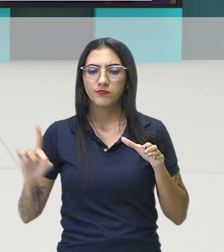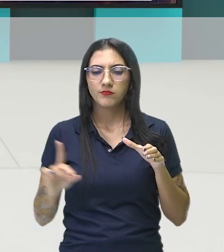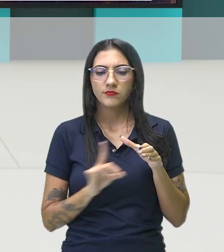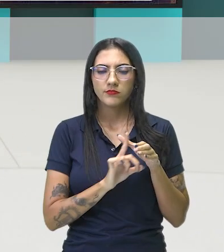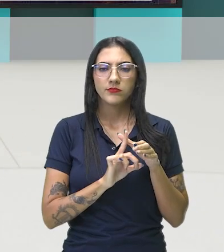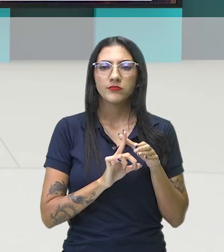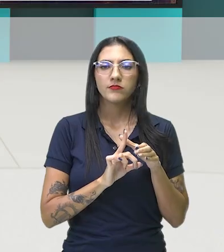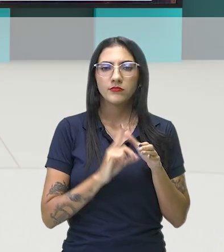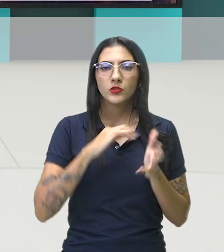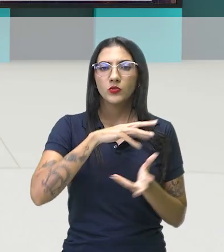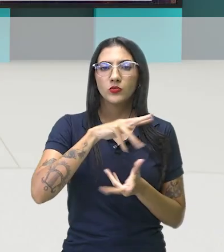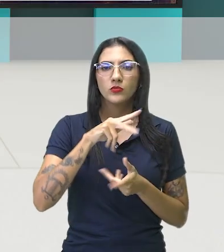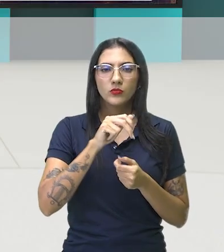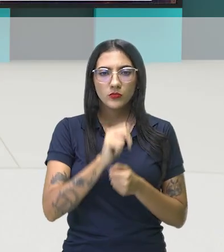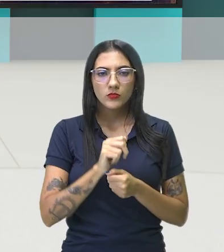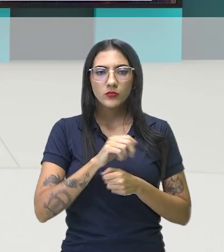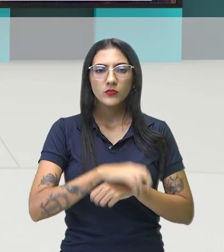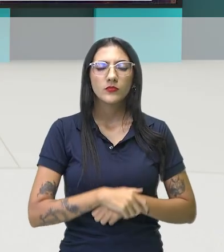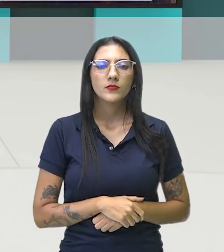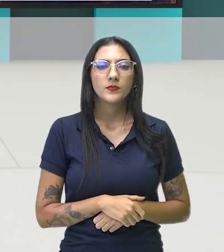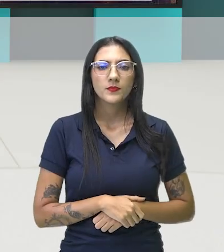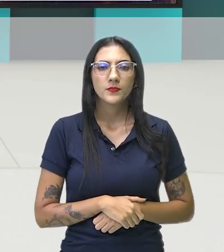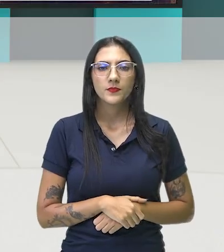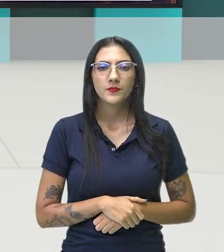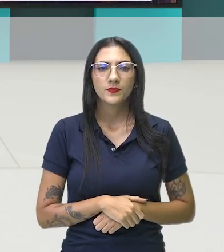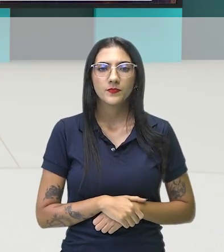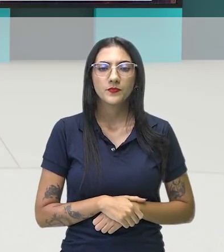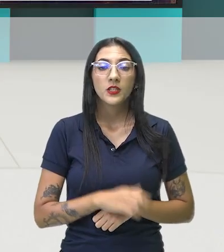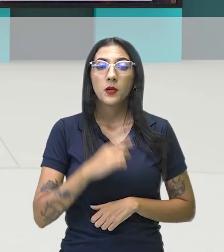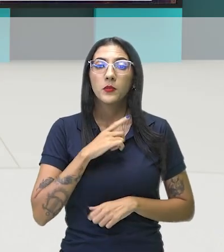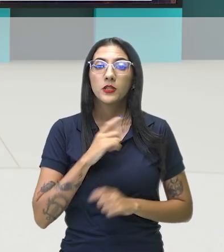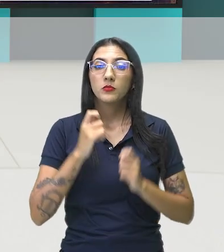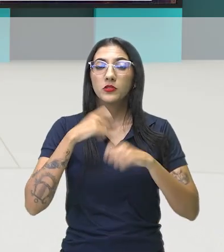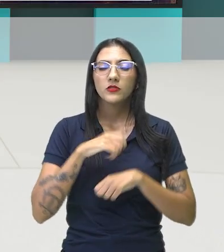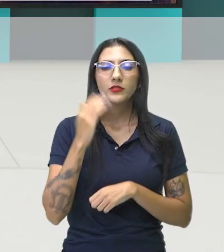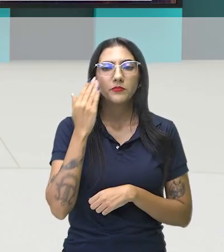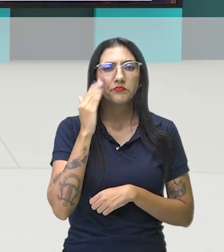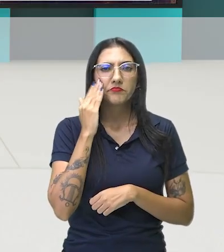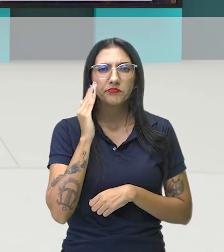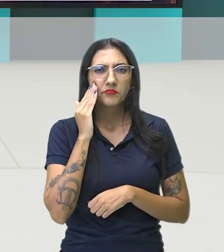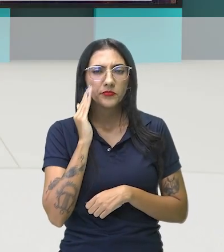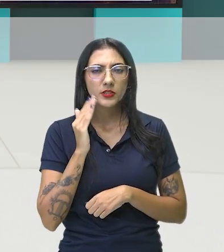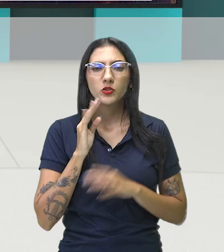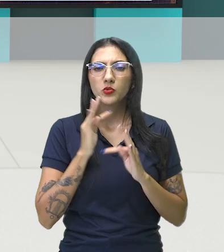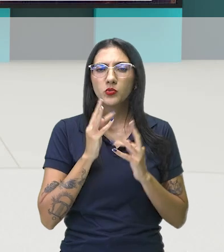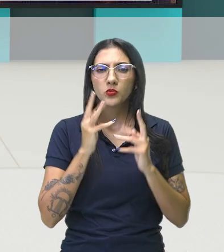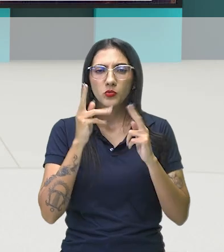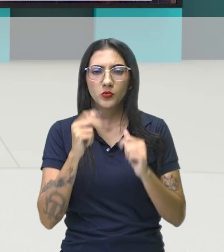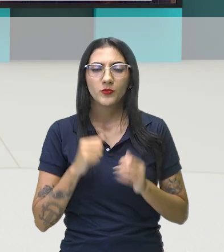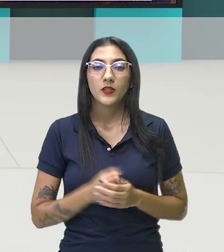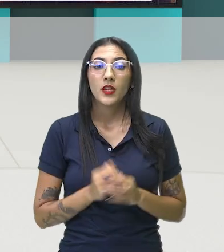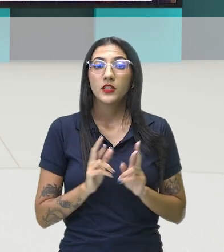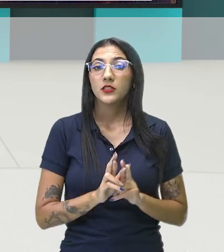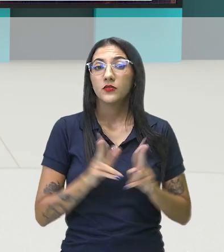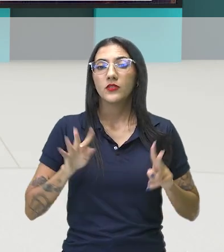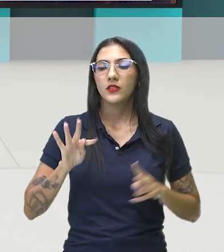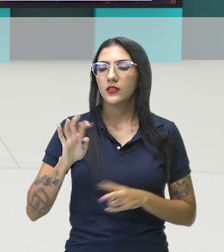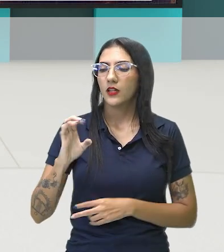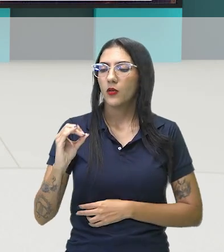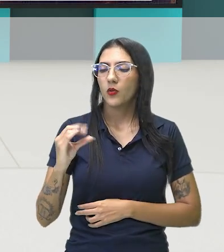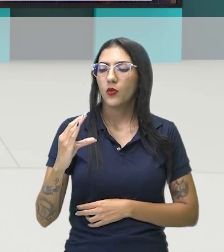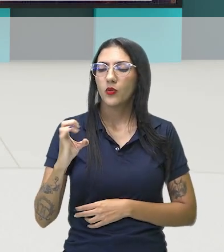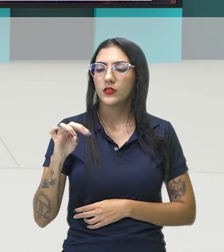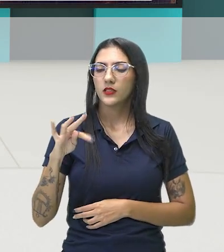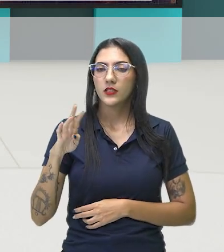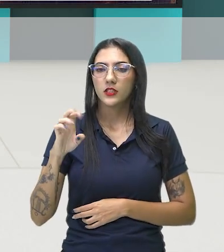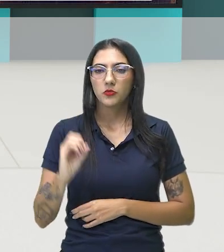central, certo? Para o entendimento do mundo. Ao contrário do